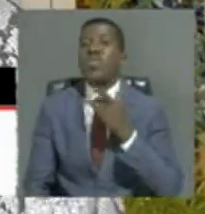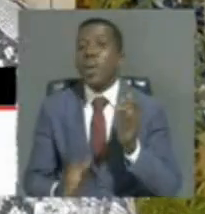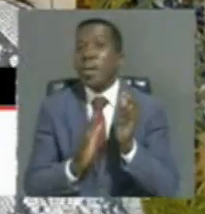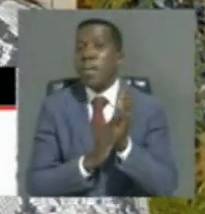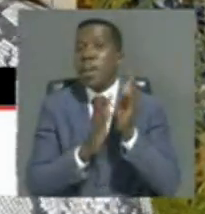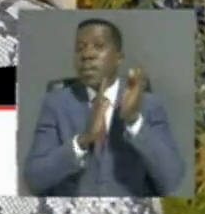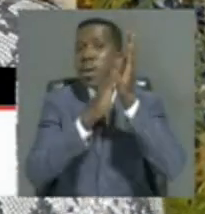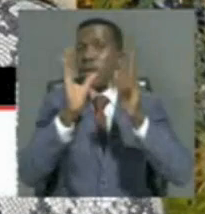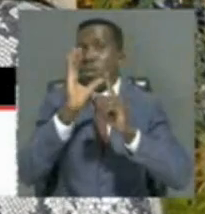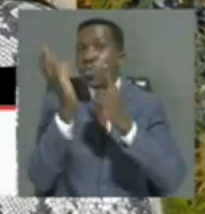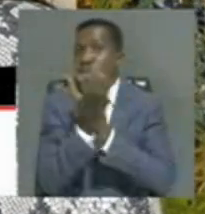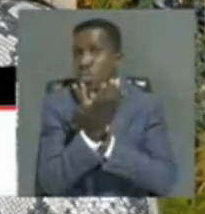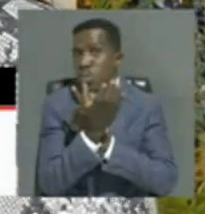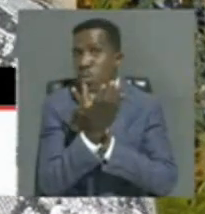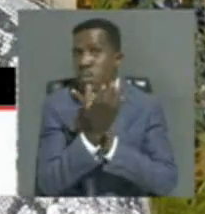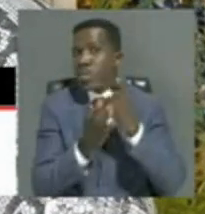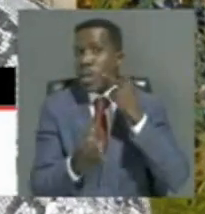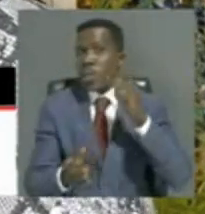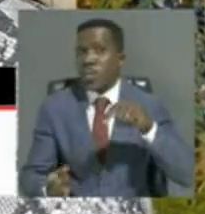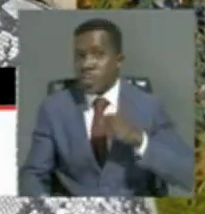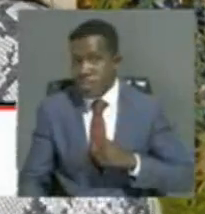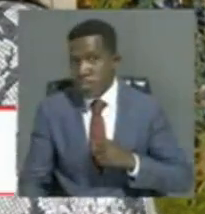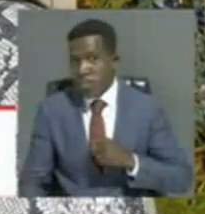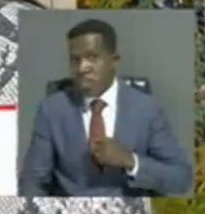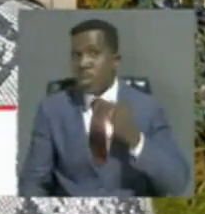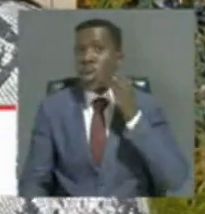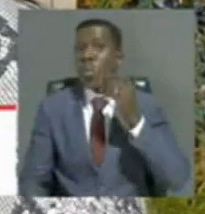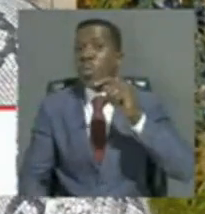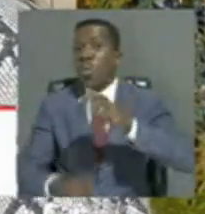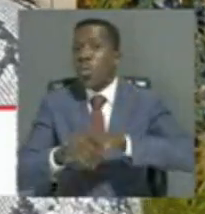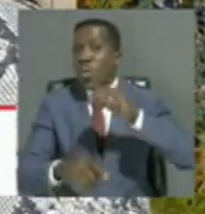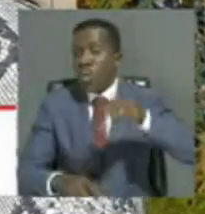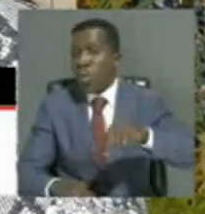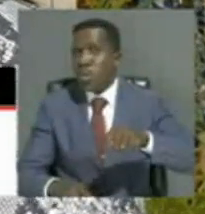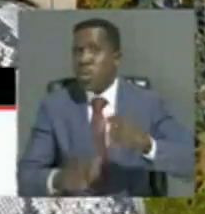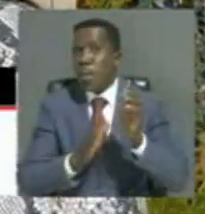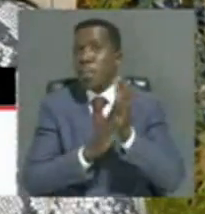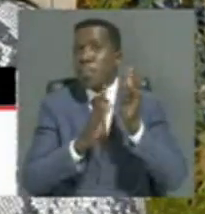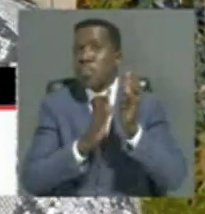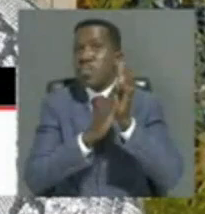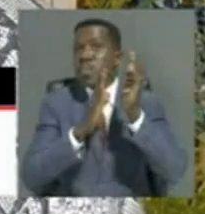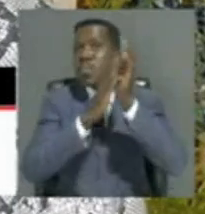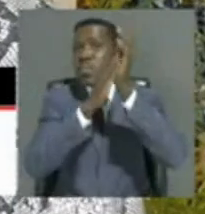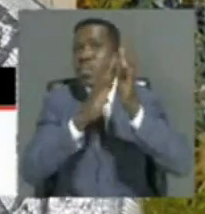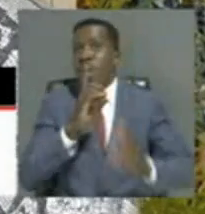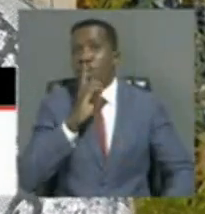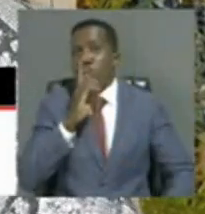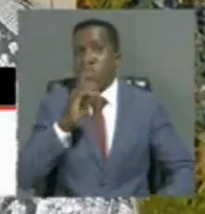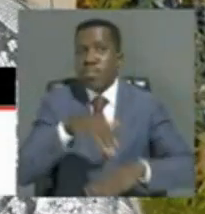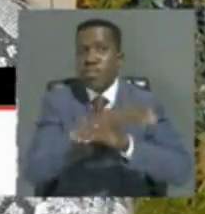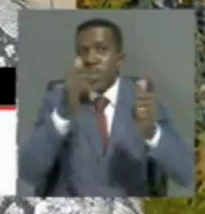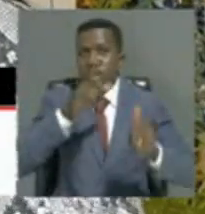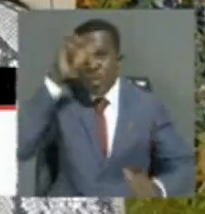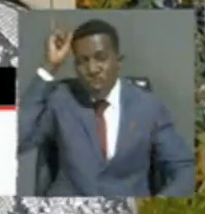a cultura angolana e como hoje é aniversário da cidade de Luanda, e